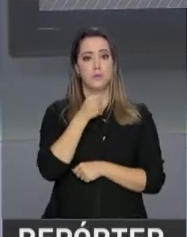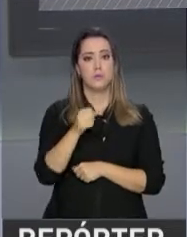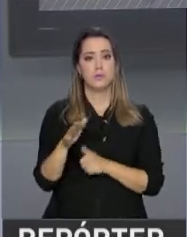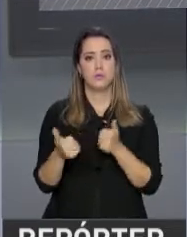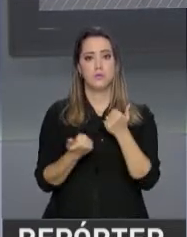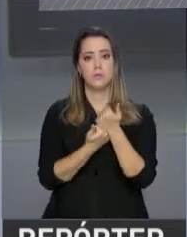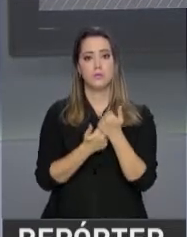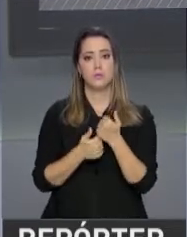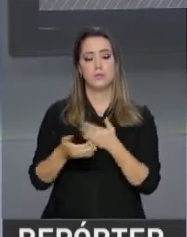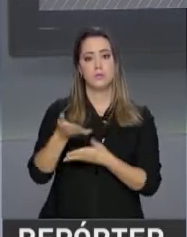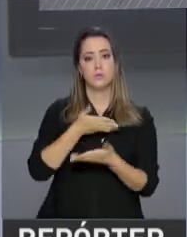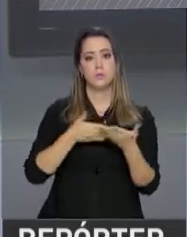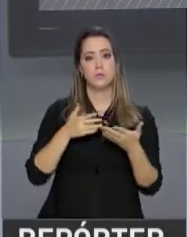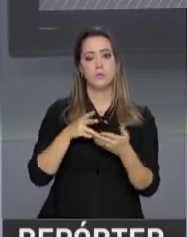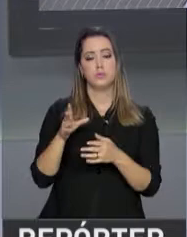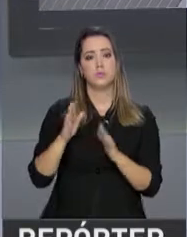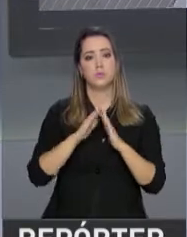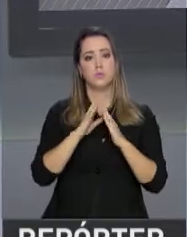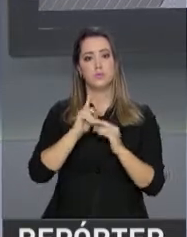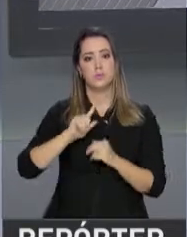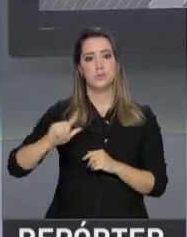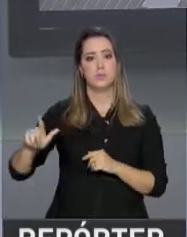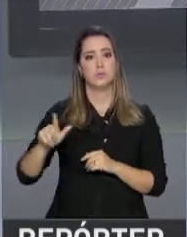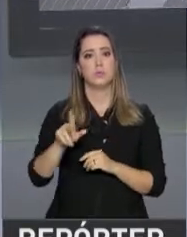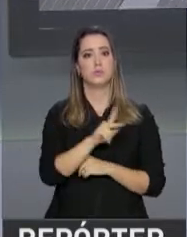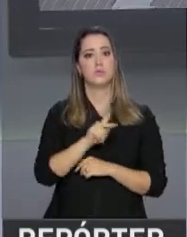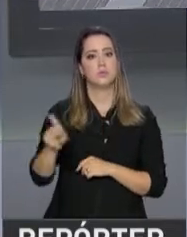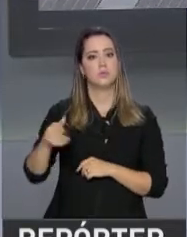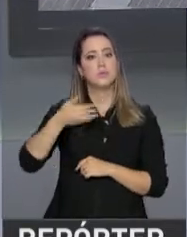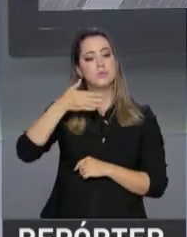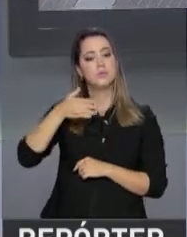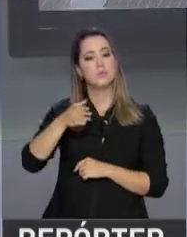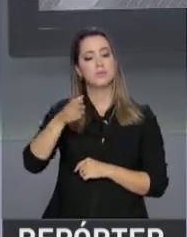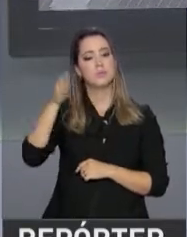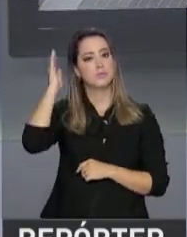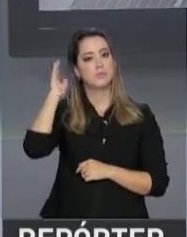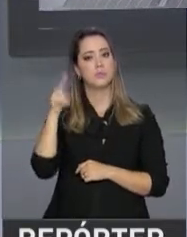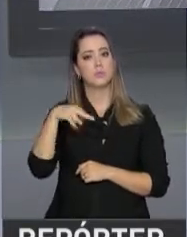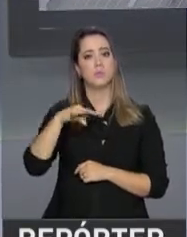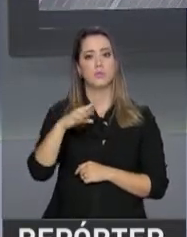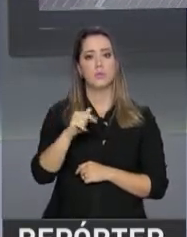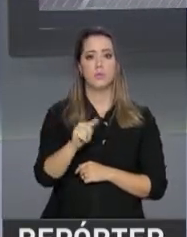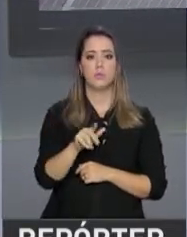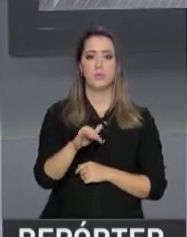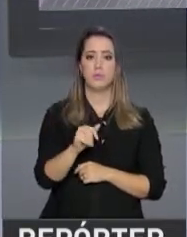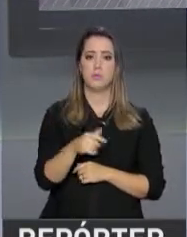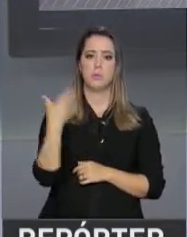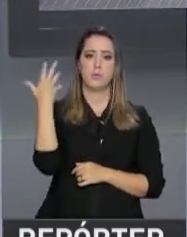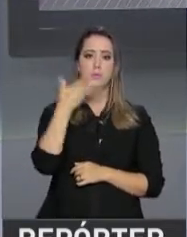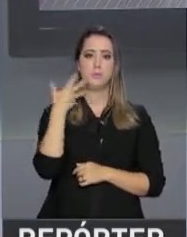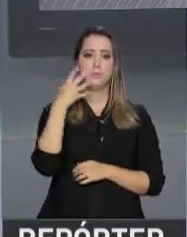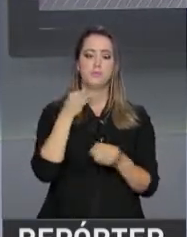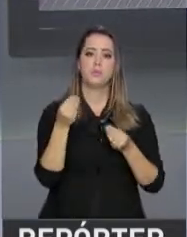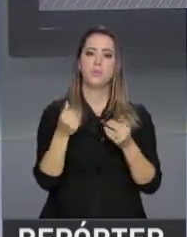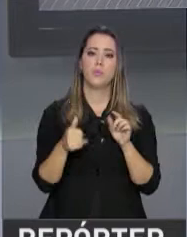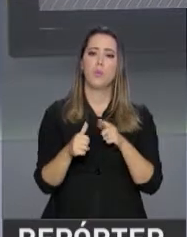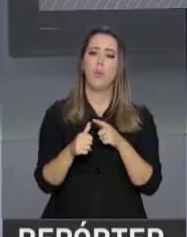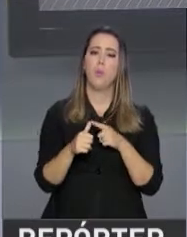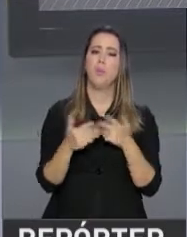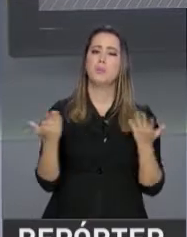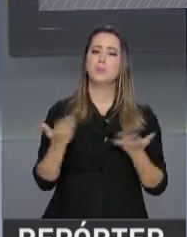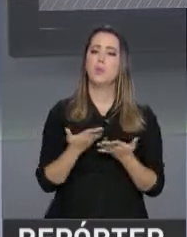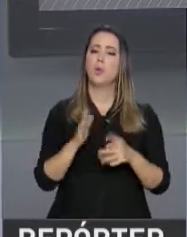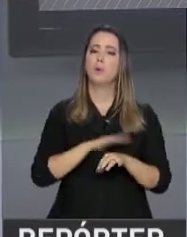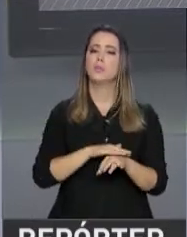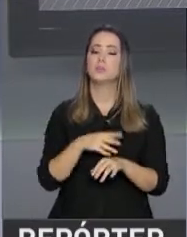de articulação e monitoramento da casa civil da presidência da república natália marcassa de souza ela explica que nesse primeiro